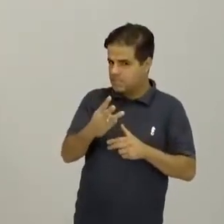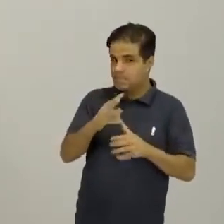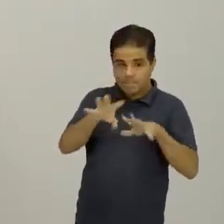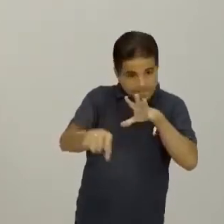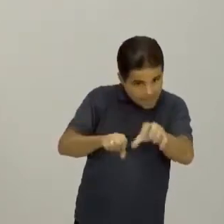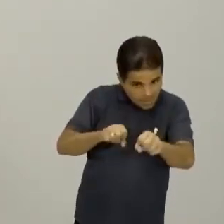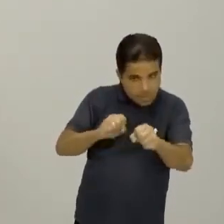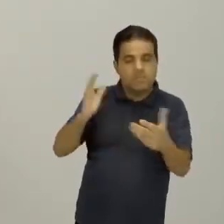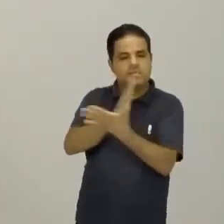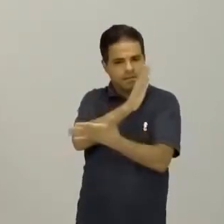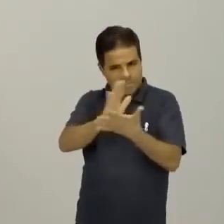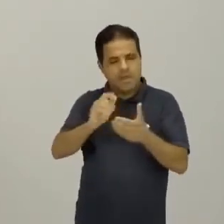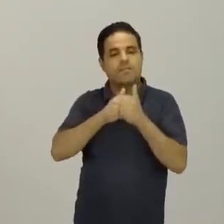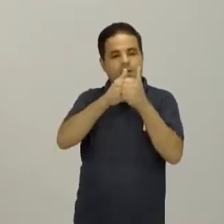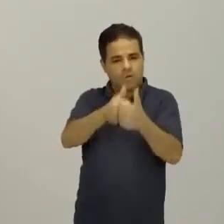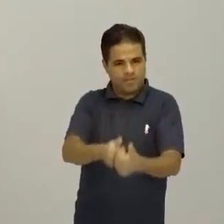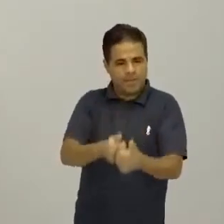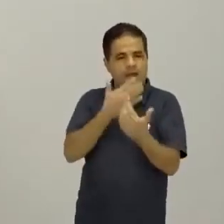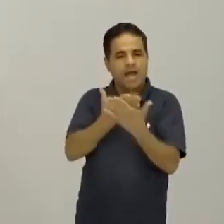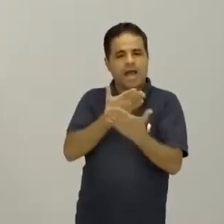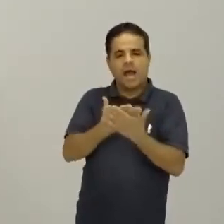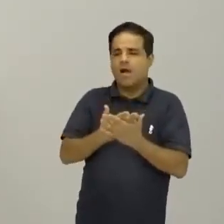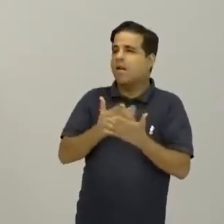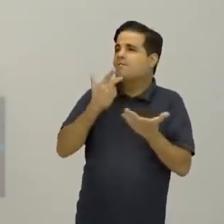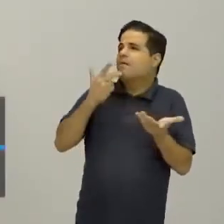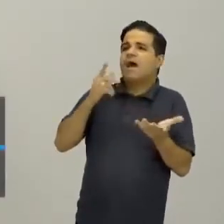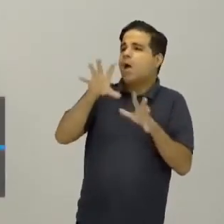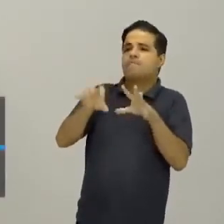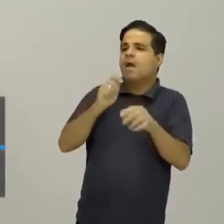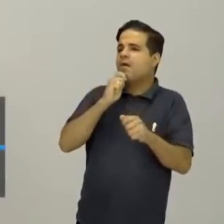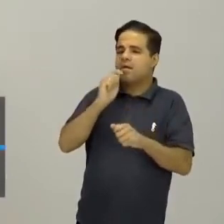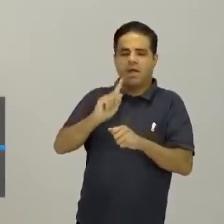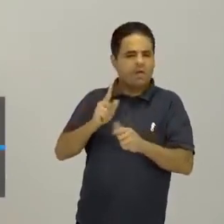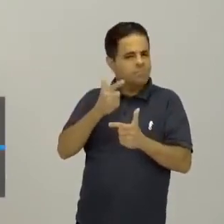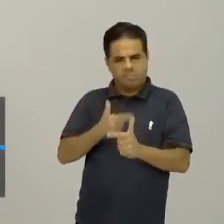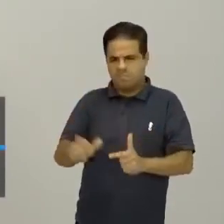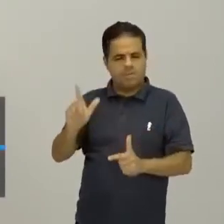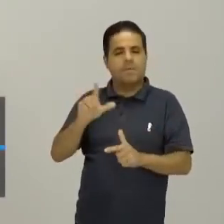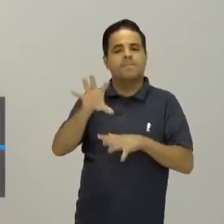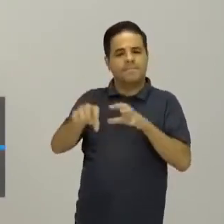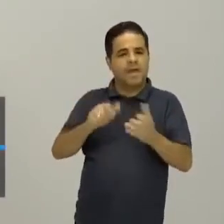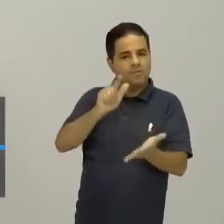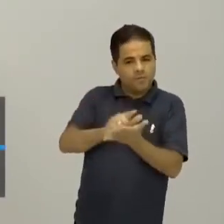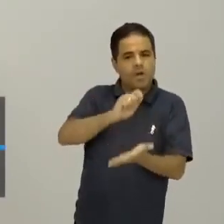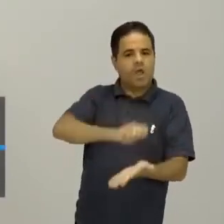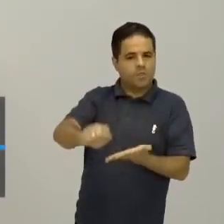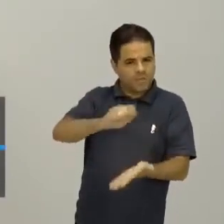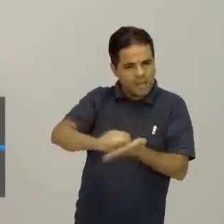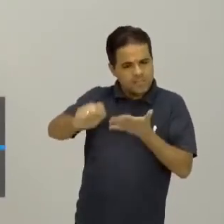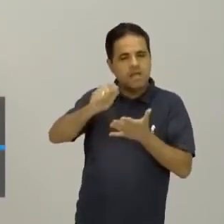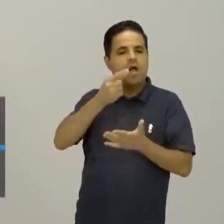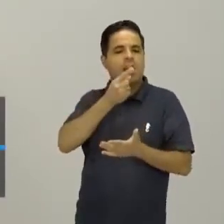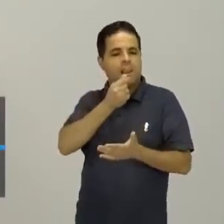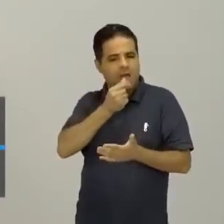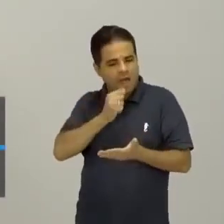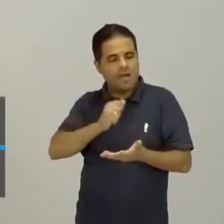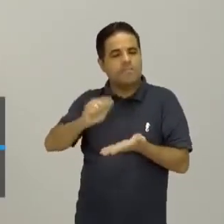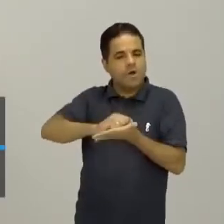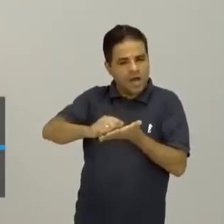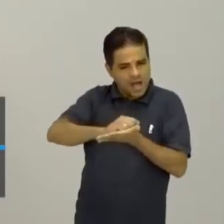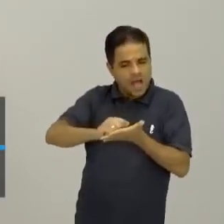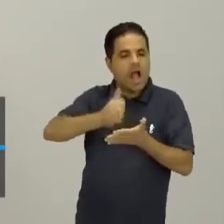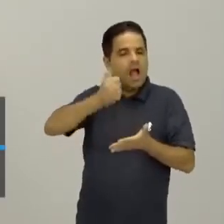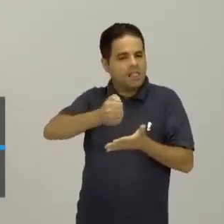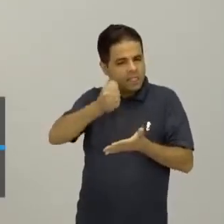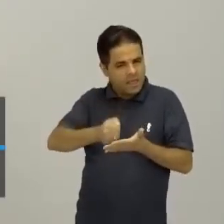separe ele para acompanhar a nossa aula. Mas eu não peguei. Também não tem problema. Separe aí folhas para anotação, lápis, borracha, caneta,